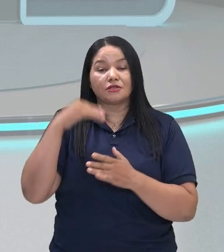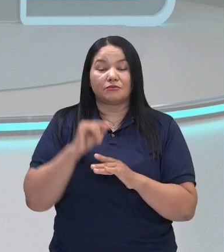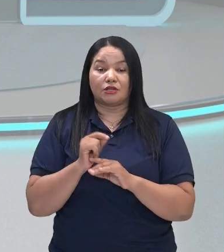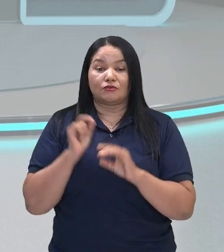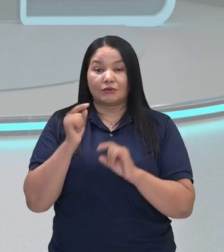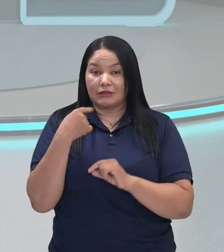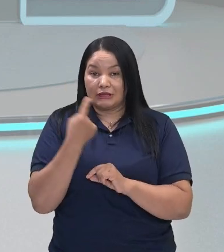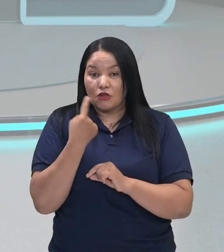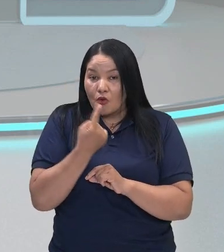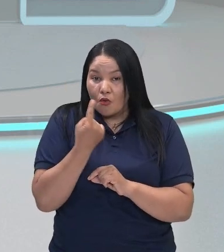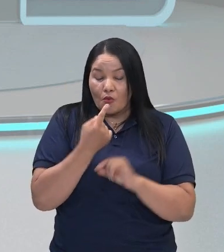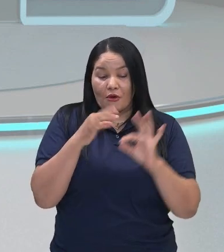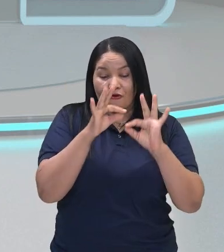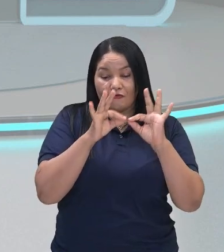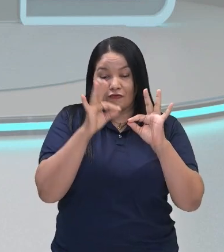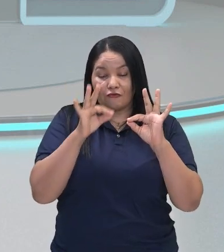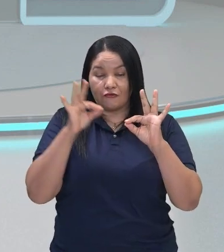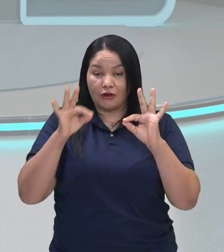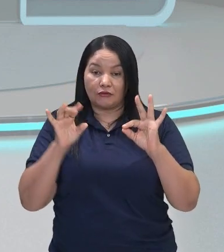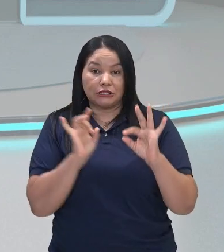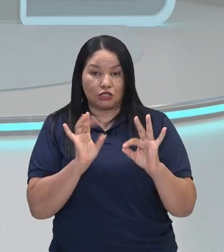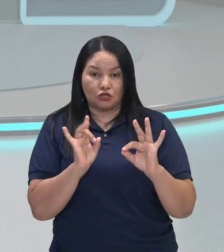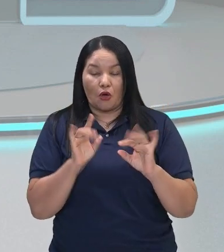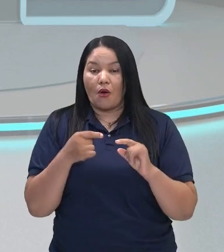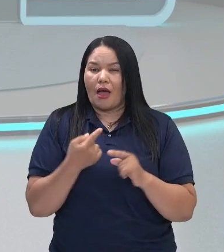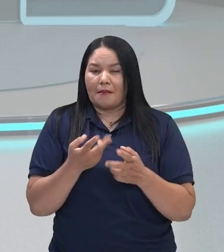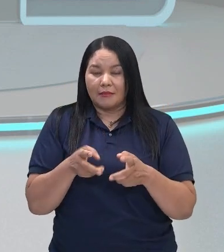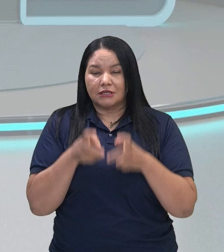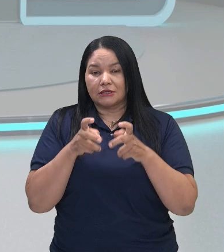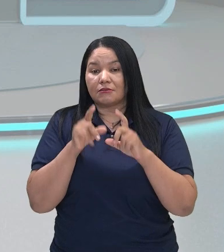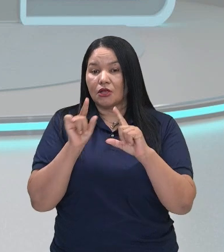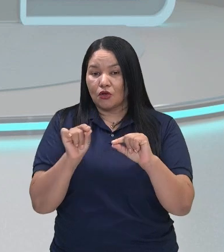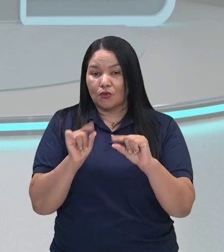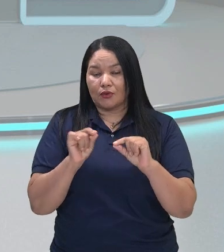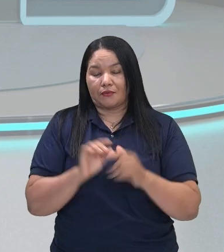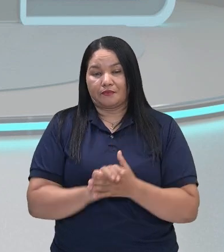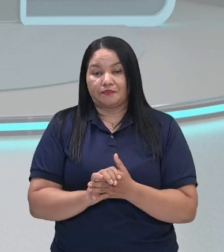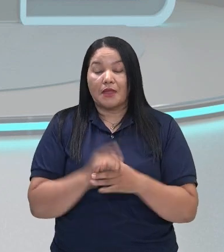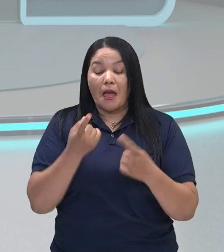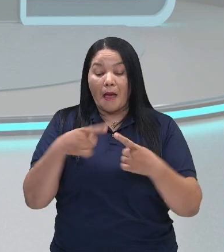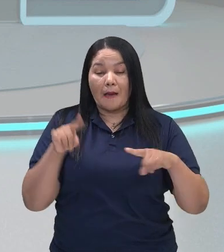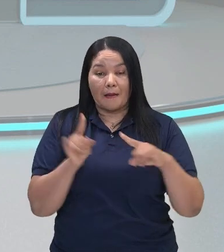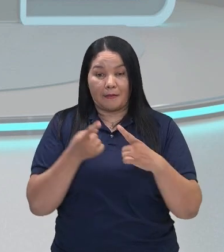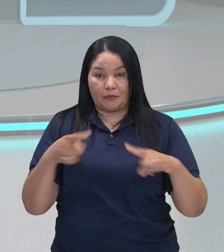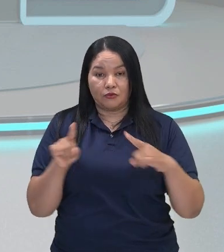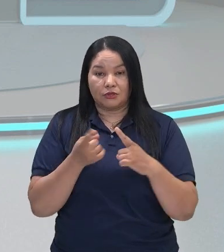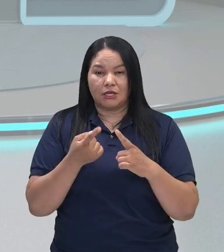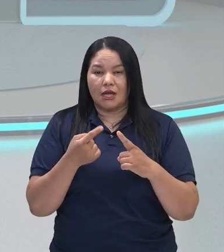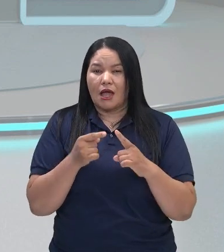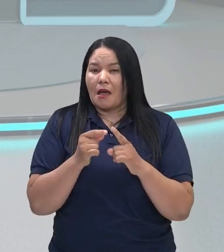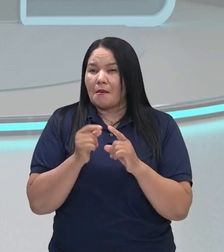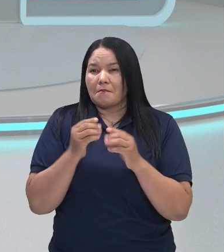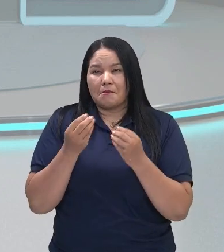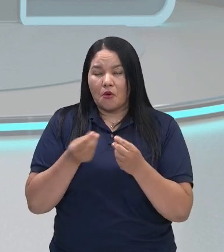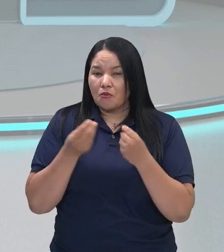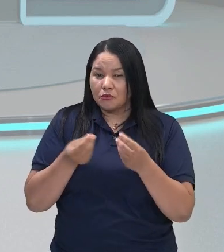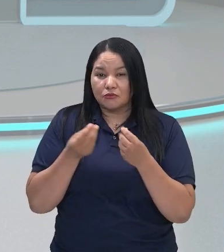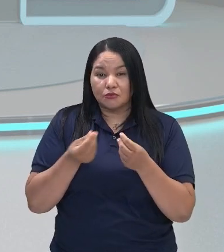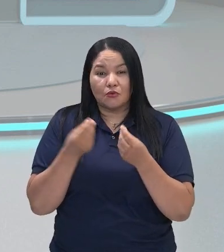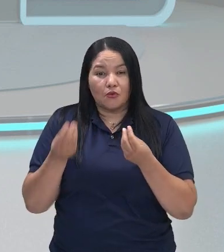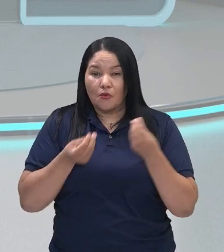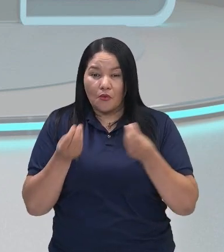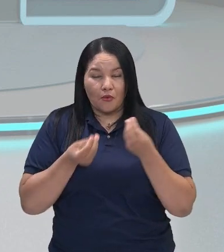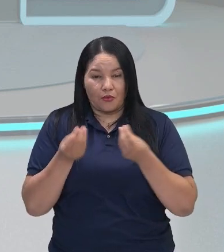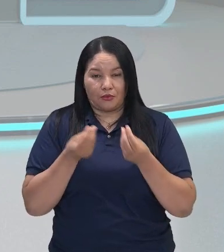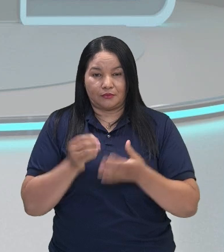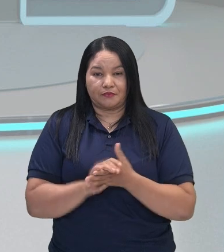uma frequência. Dessa forma, foi percebido que a música ela passou a ser toda